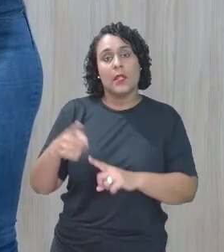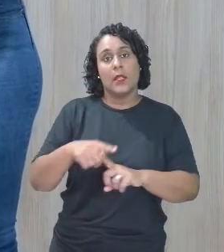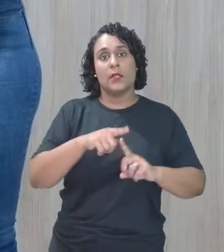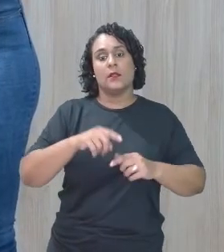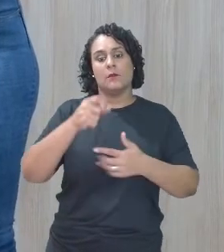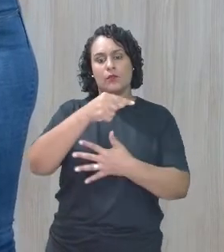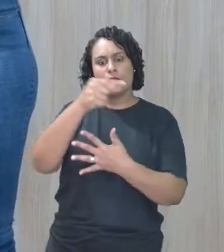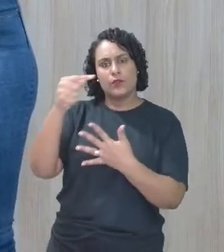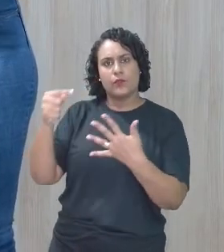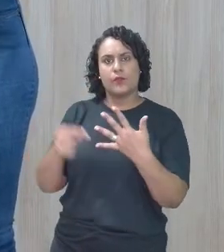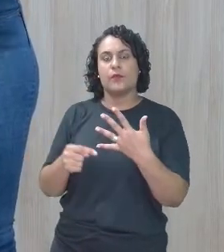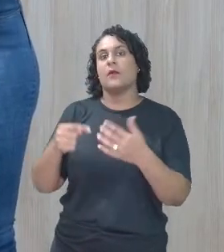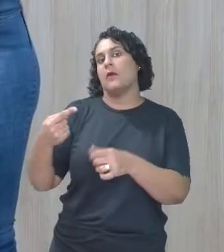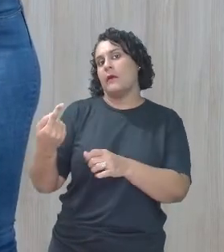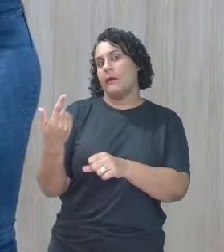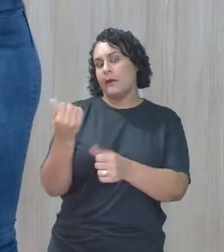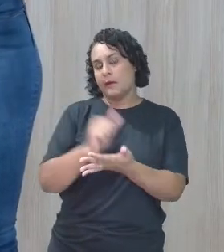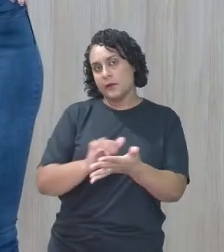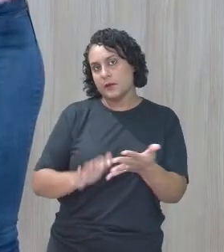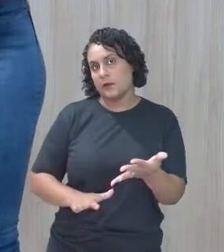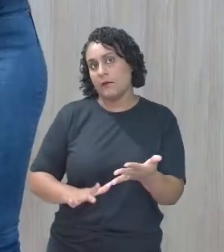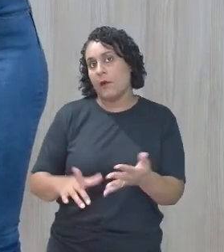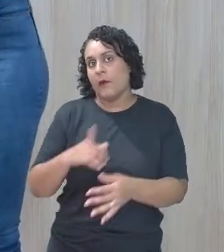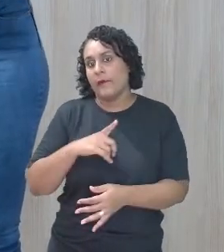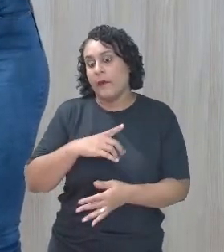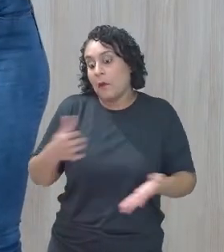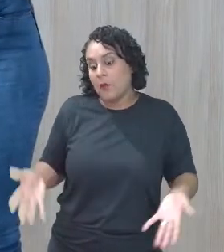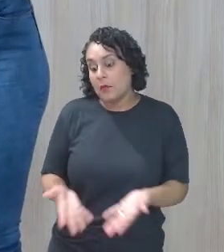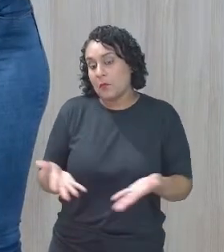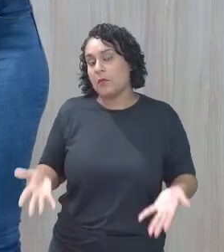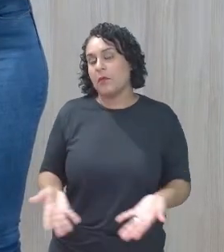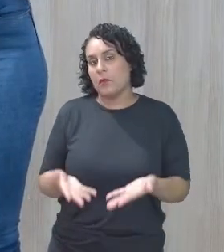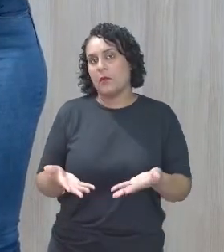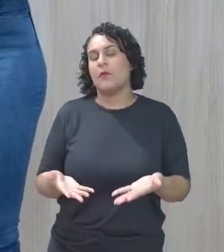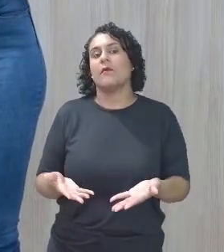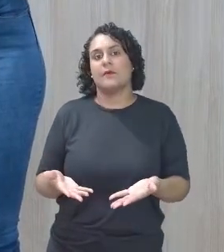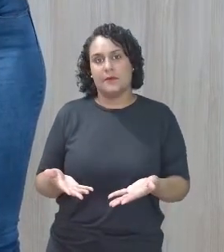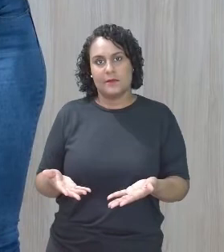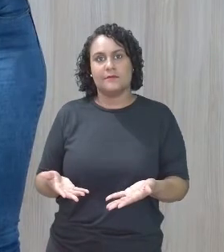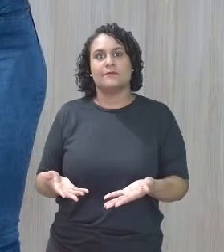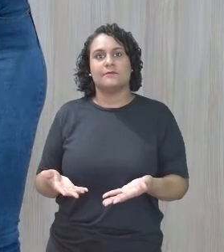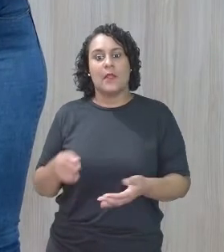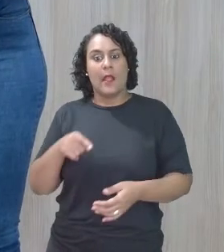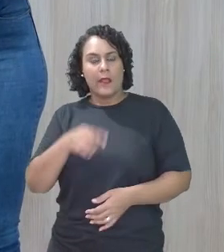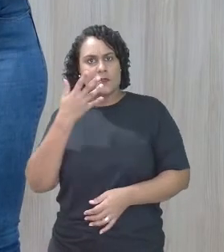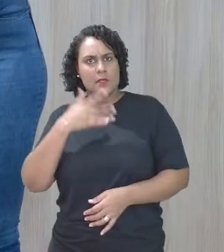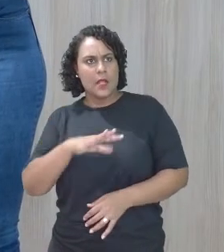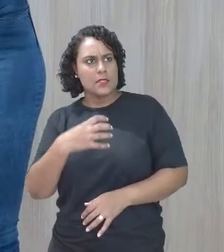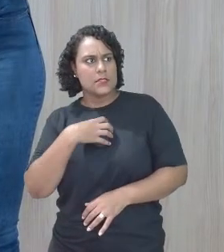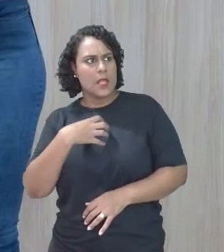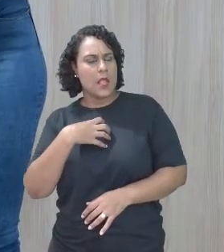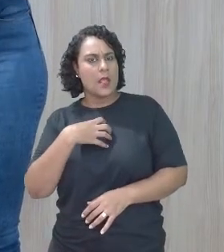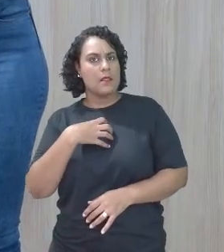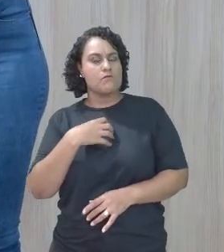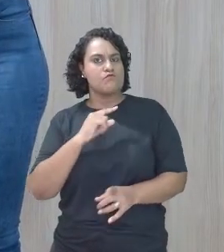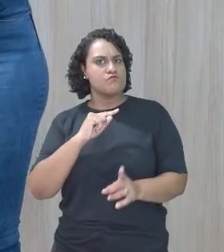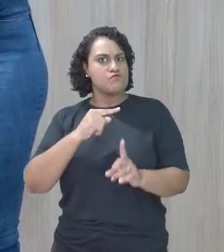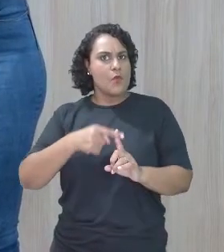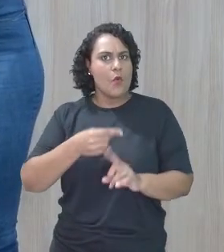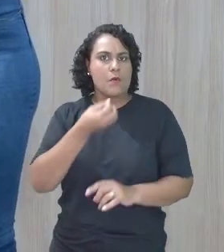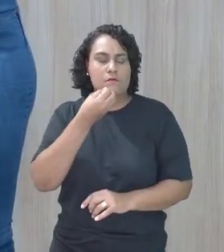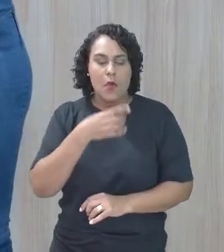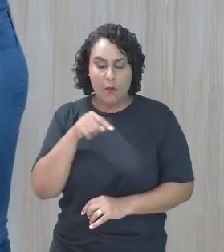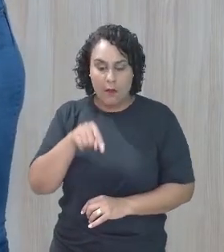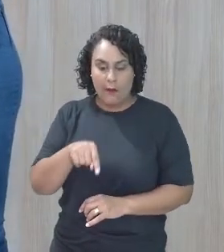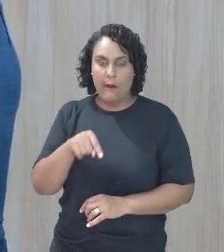de aspectos essas atividades exploram, estimulam, né? Precipitam sensações que são produtivas e que fazem com